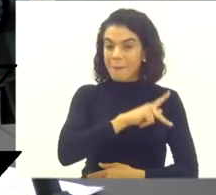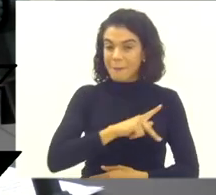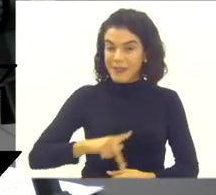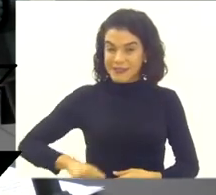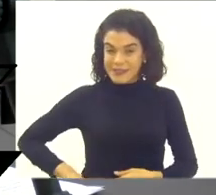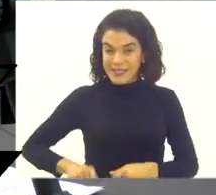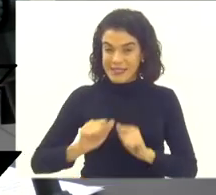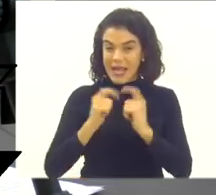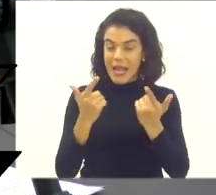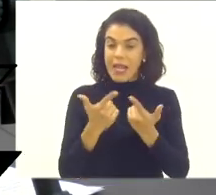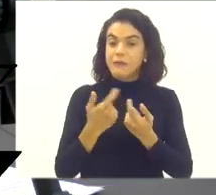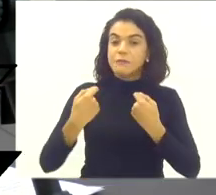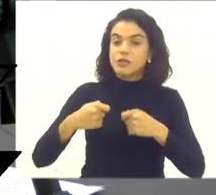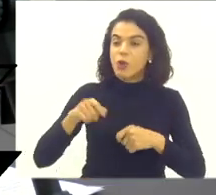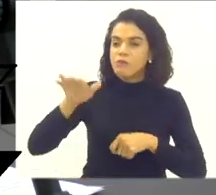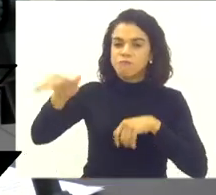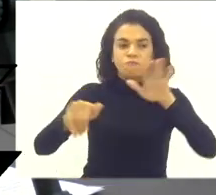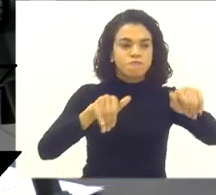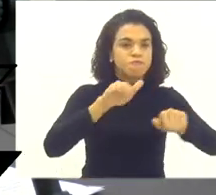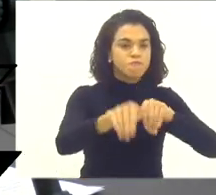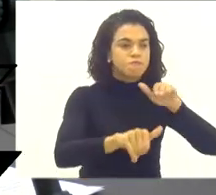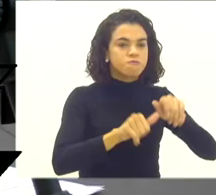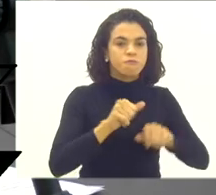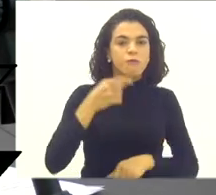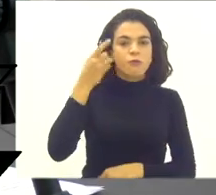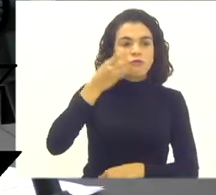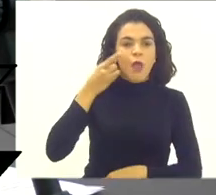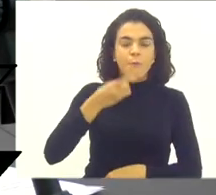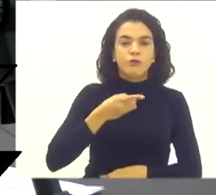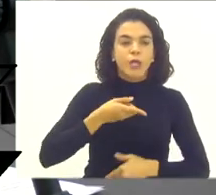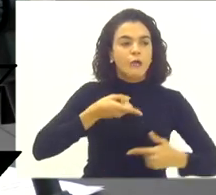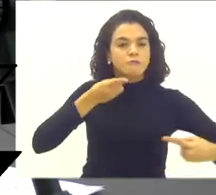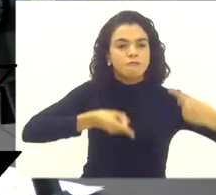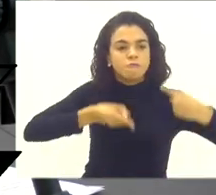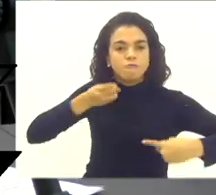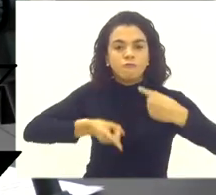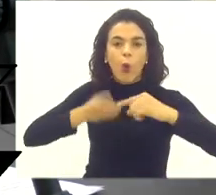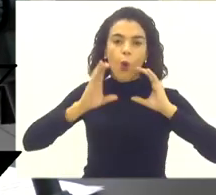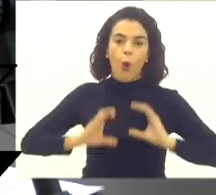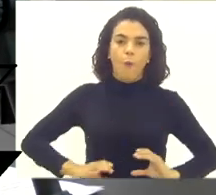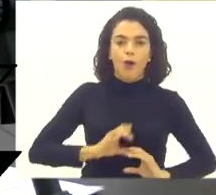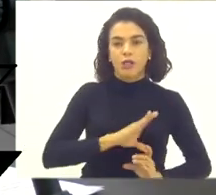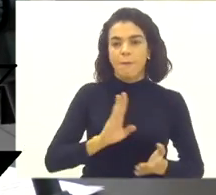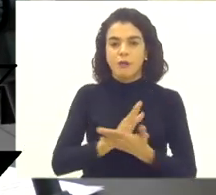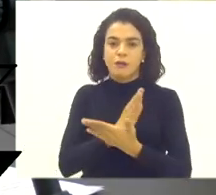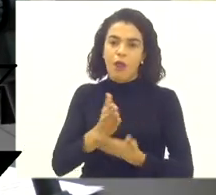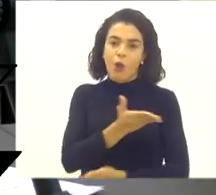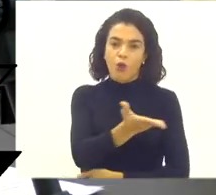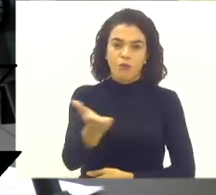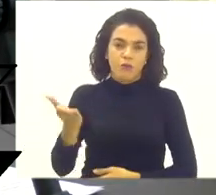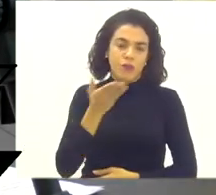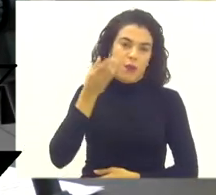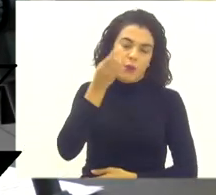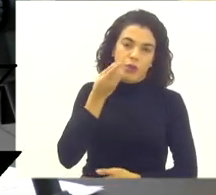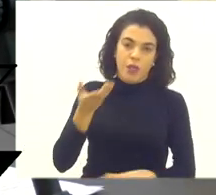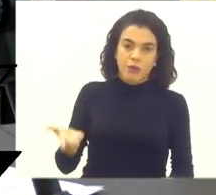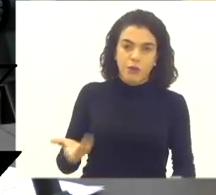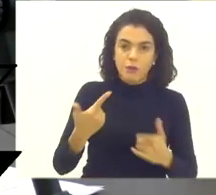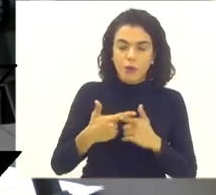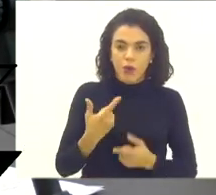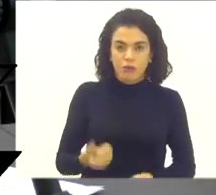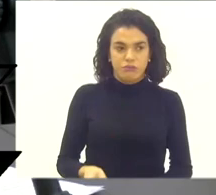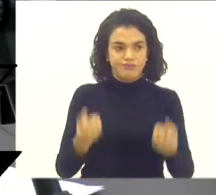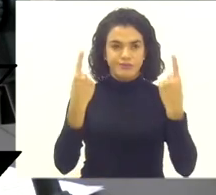tendo que fazer uma reunião com deputados para discutir o comportamento de alguns parlamentares aqui porque